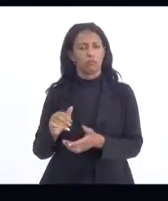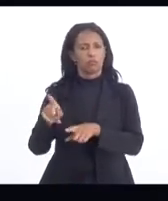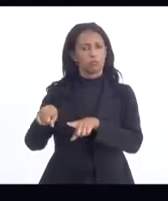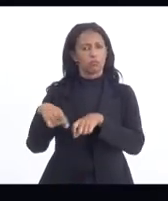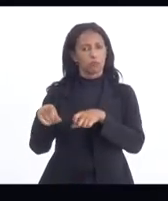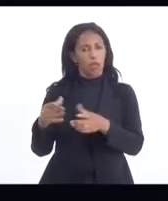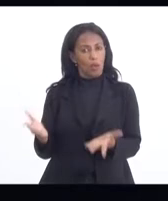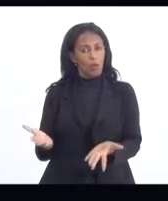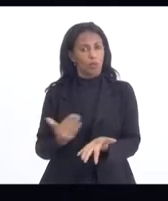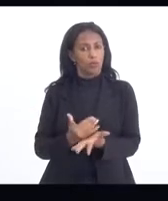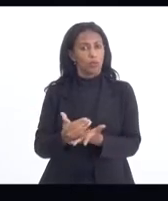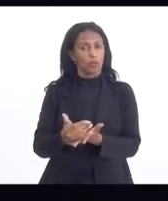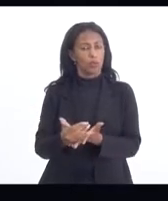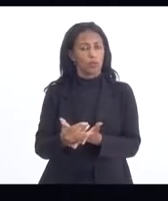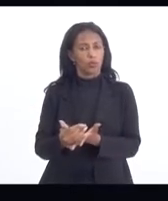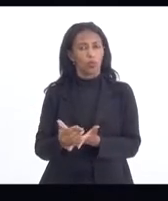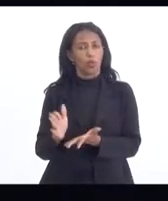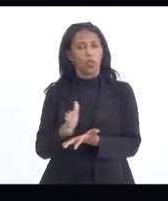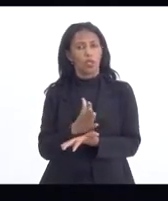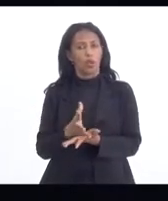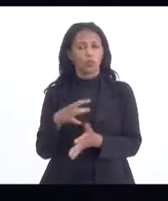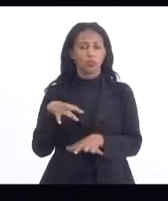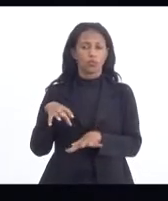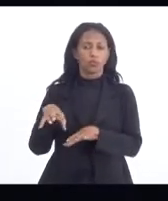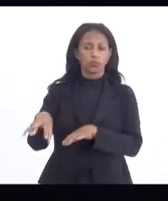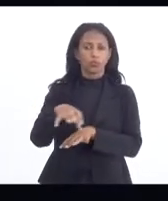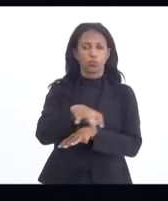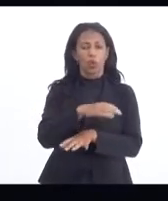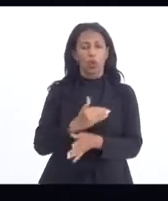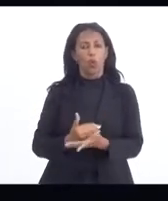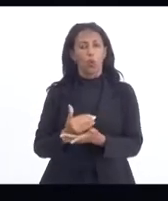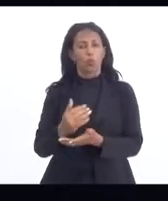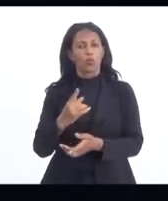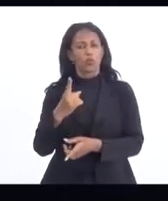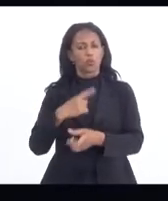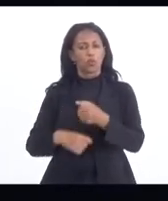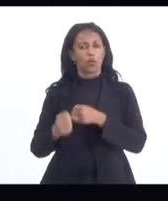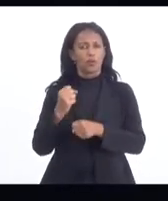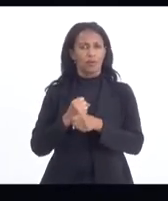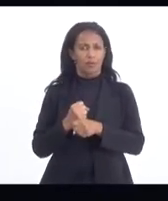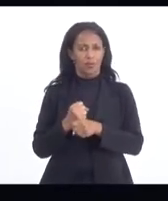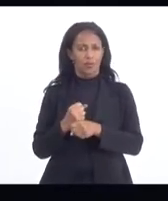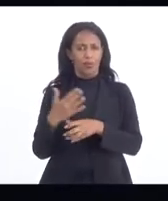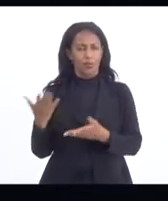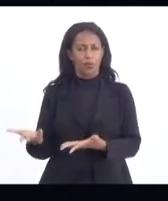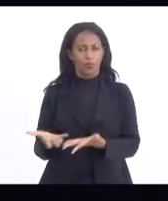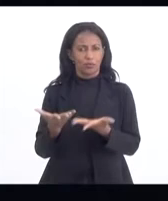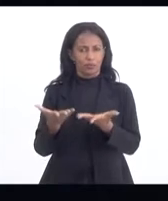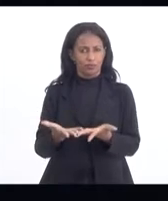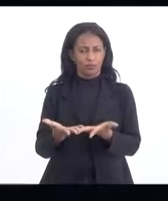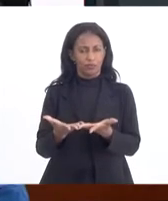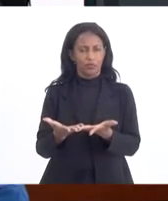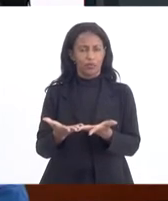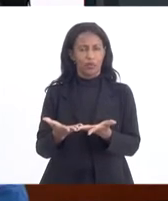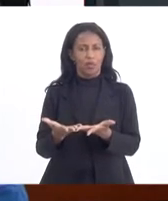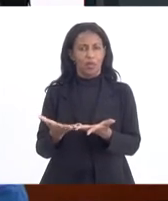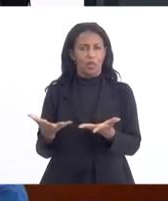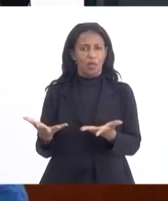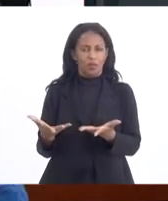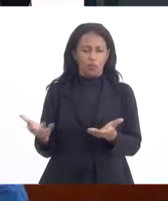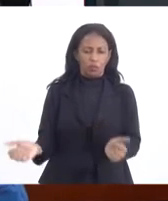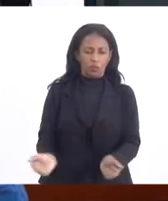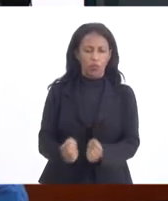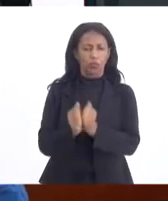começou já em alguns municípios e todos serão contemplados, isso começou um ano atrás, quando Vossa Excelência abraçou a causa